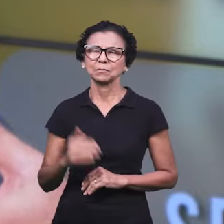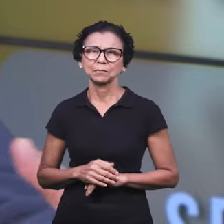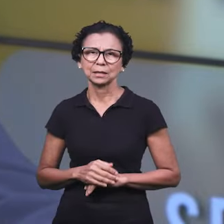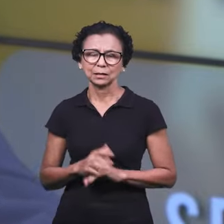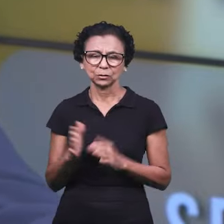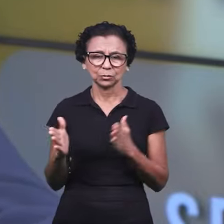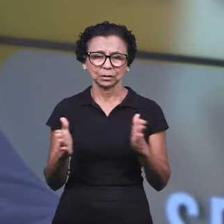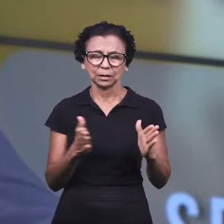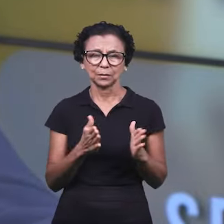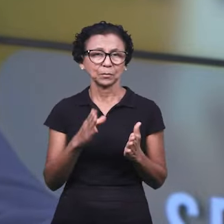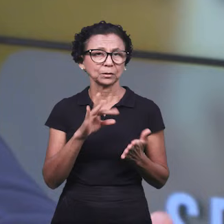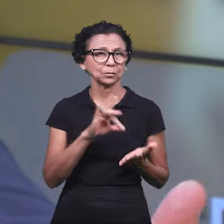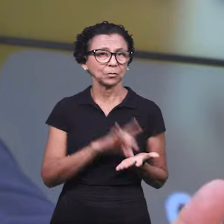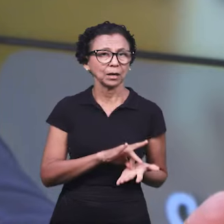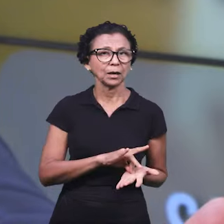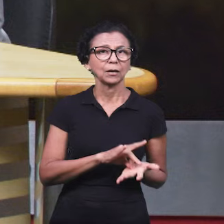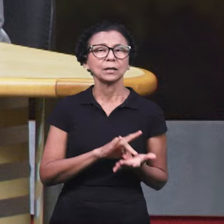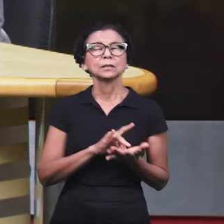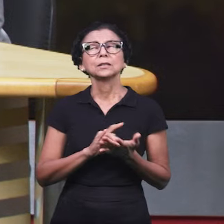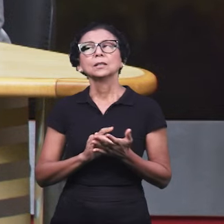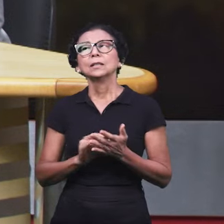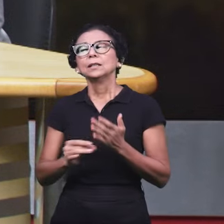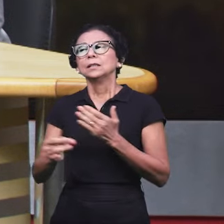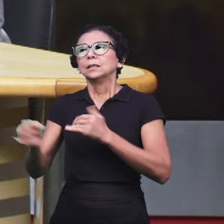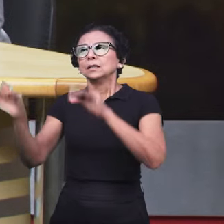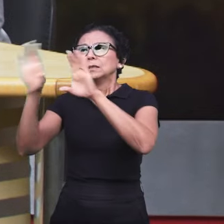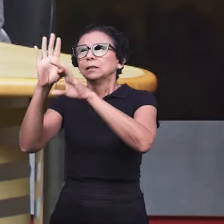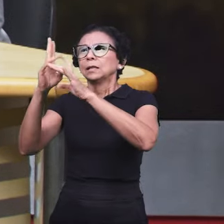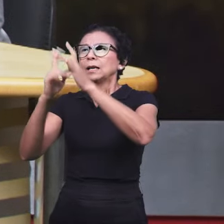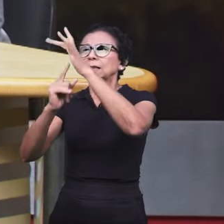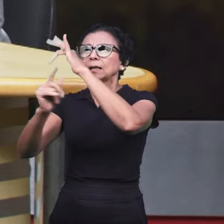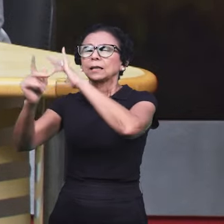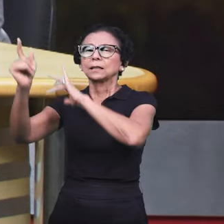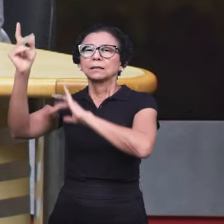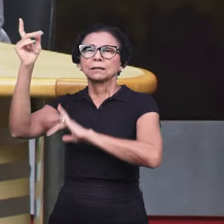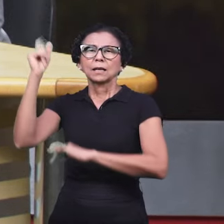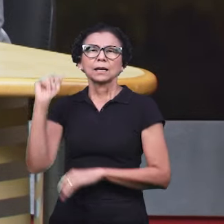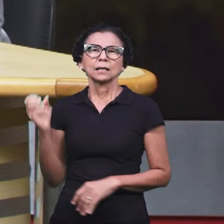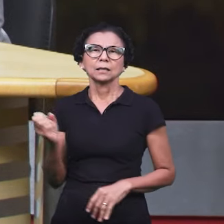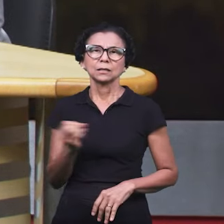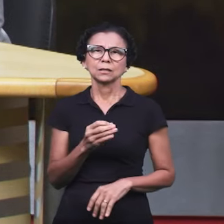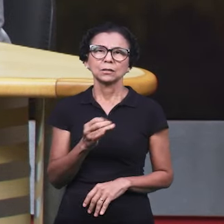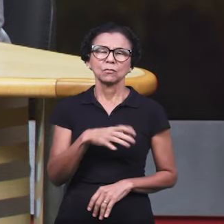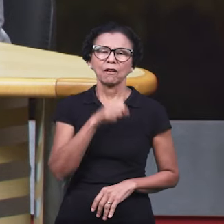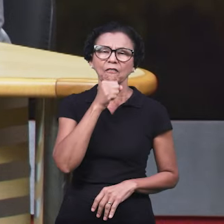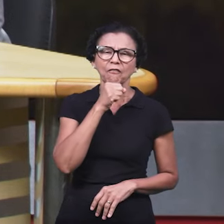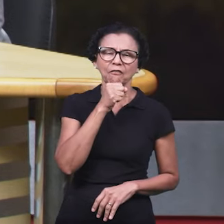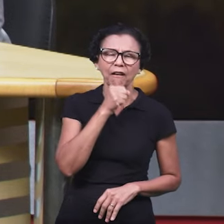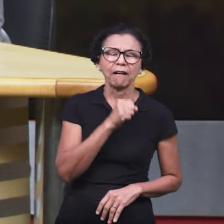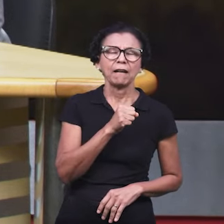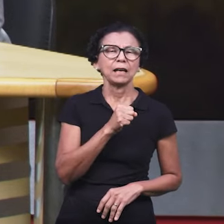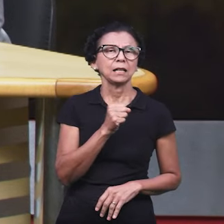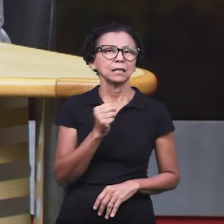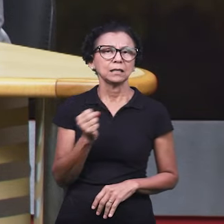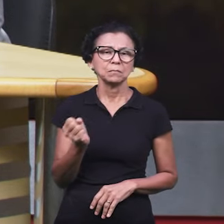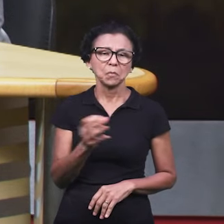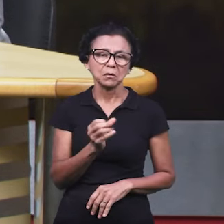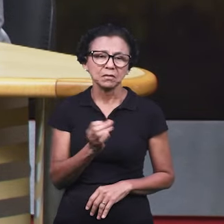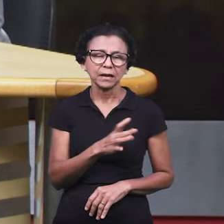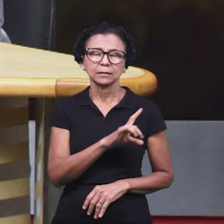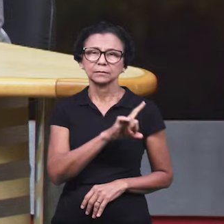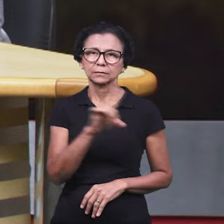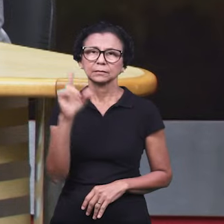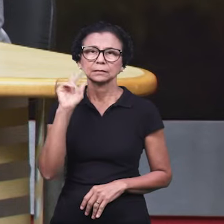da eternidade ela é eterna nem nova nem velha nem antiquada nem anacrônica ela